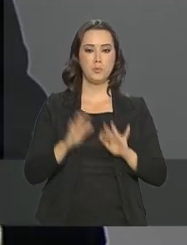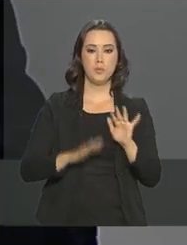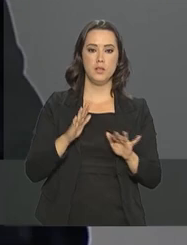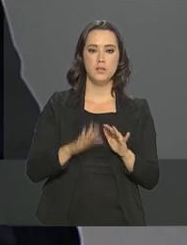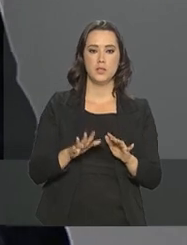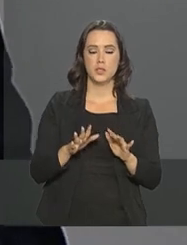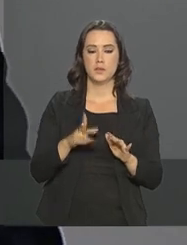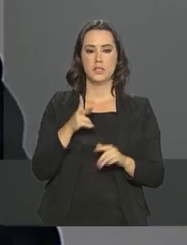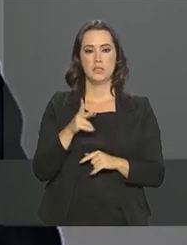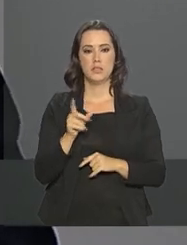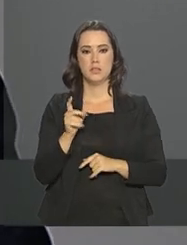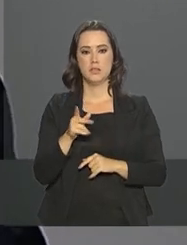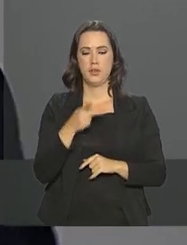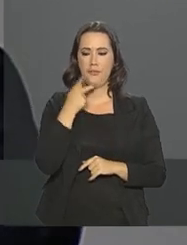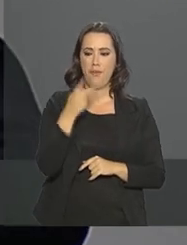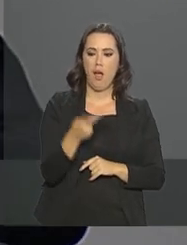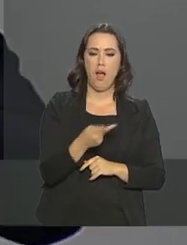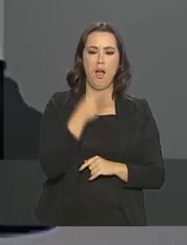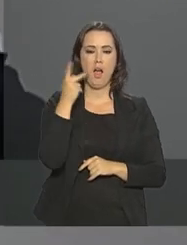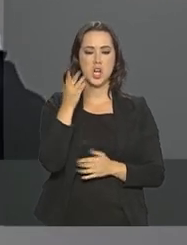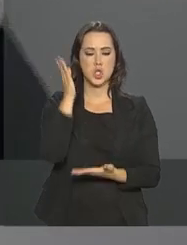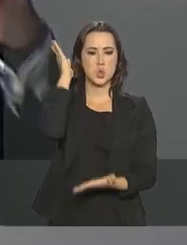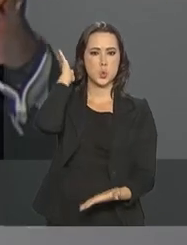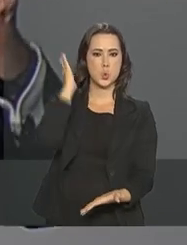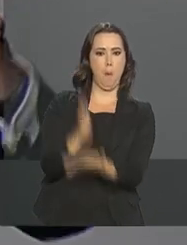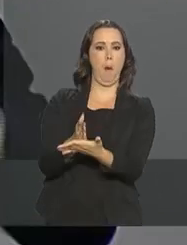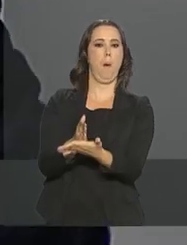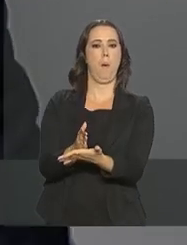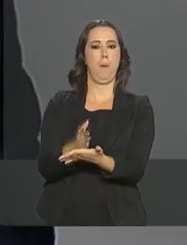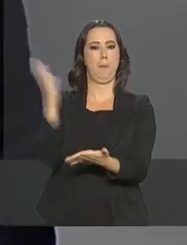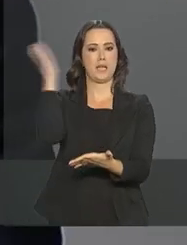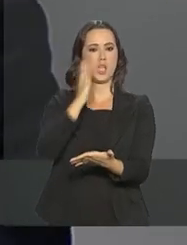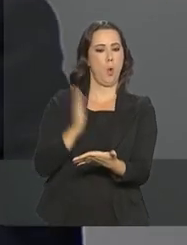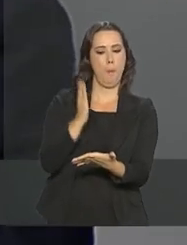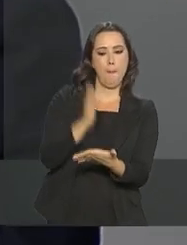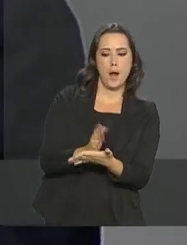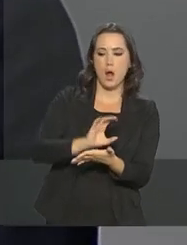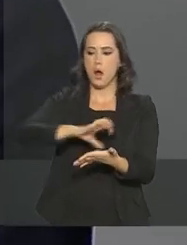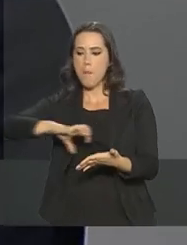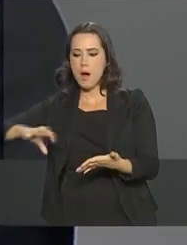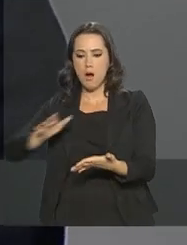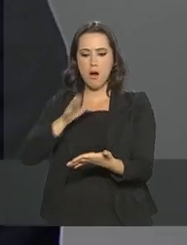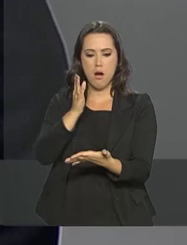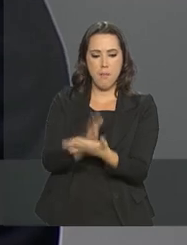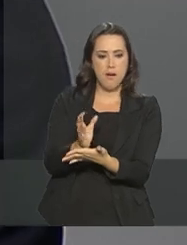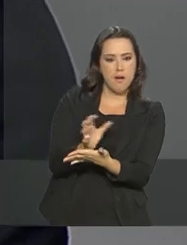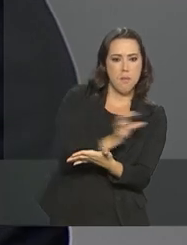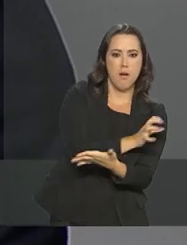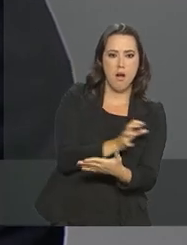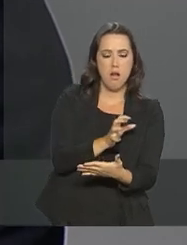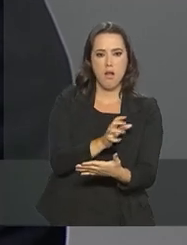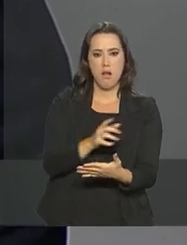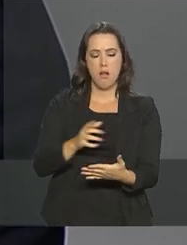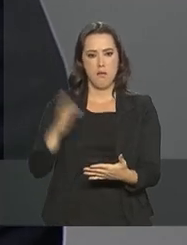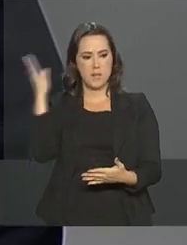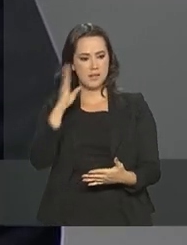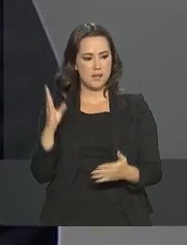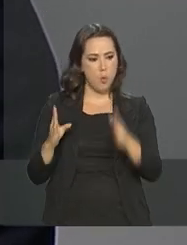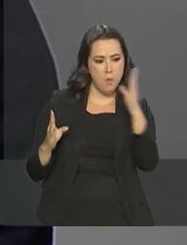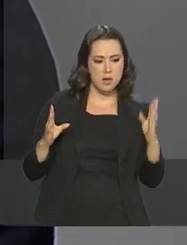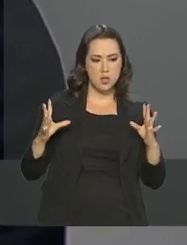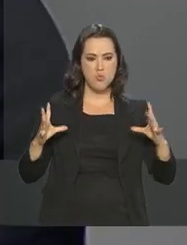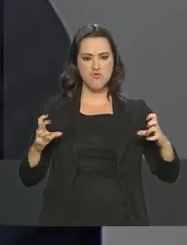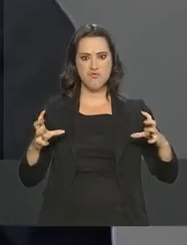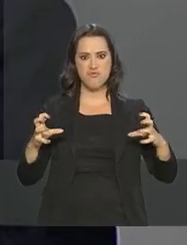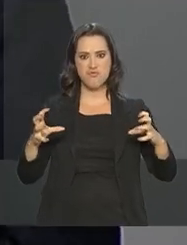pregações no sentindo de uma divisão do brasil divisão do povo brasileiro contra brasileiro não podemos tolerar